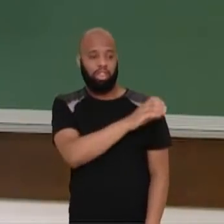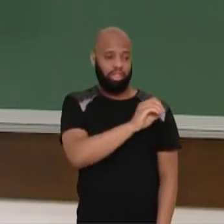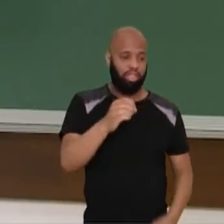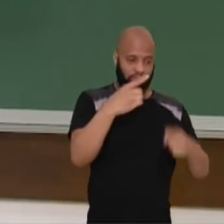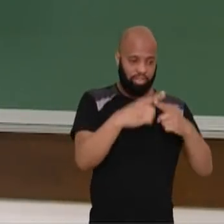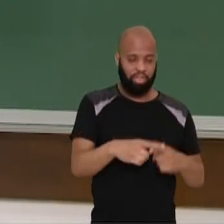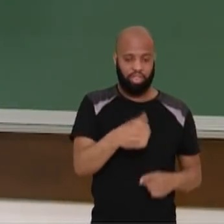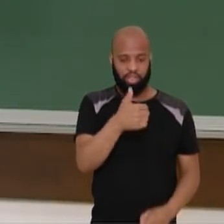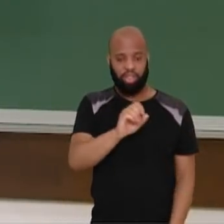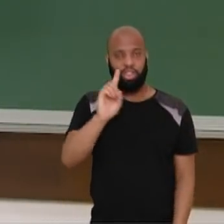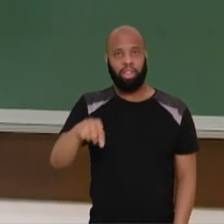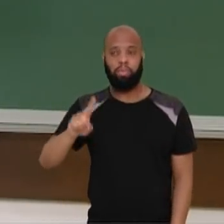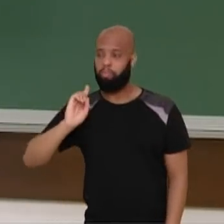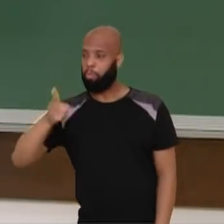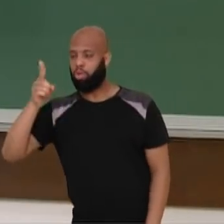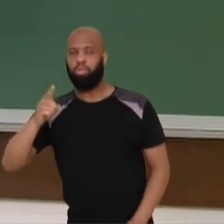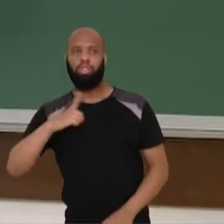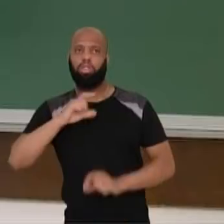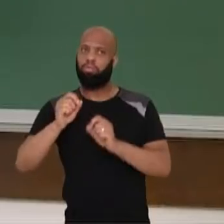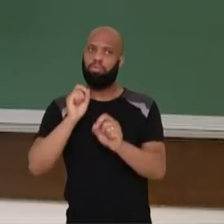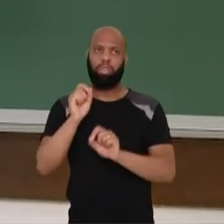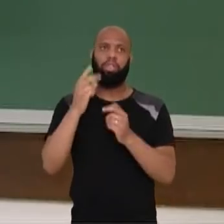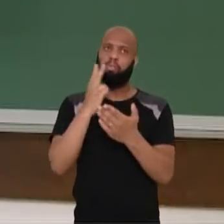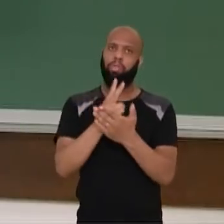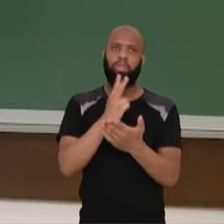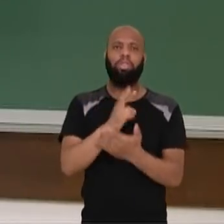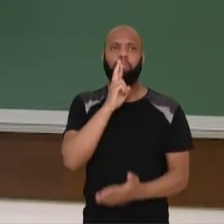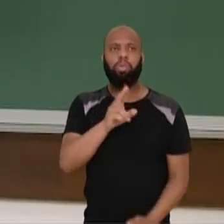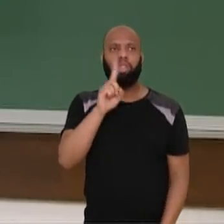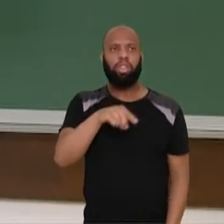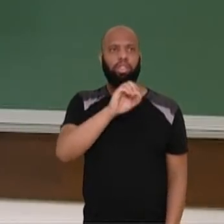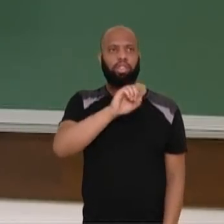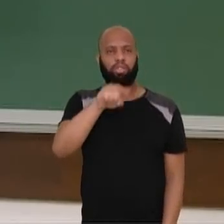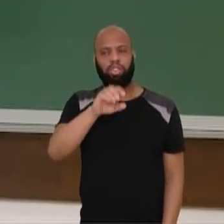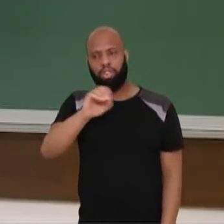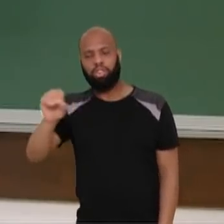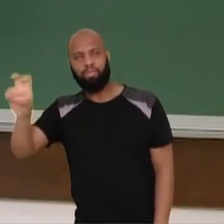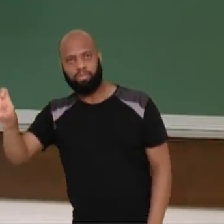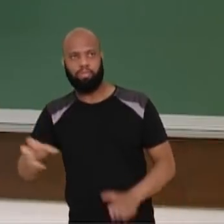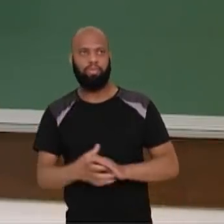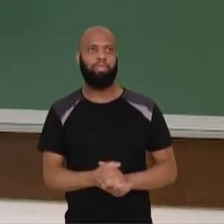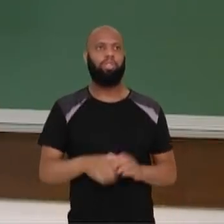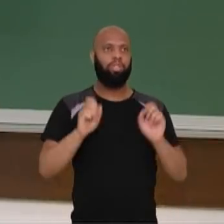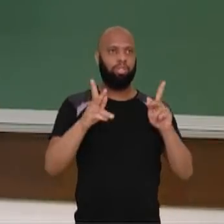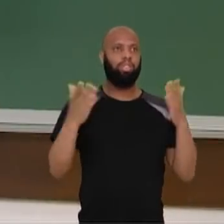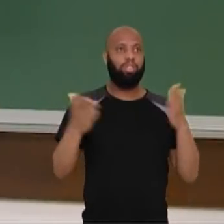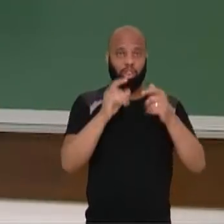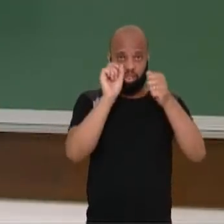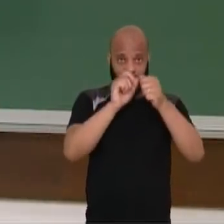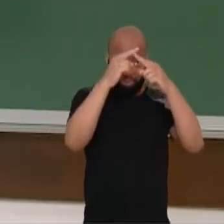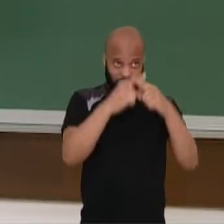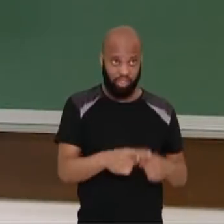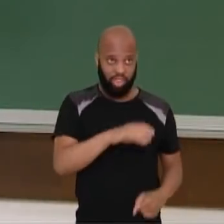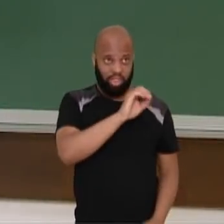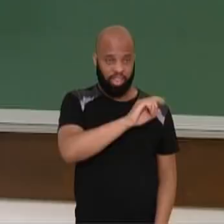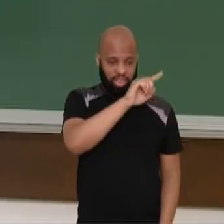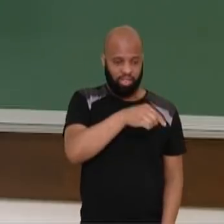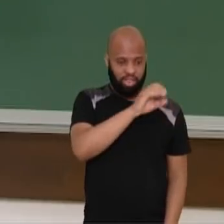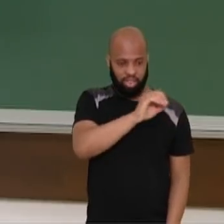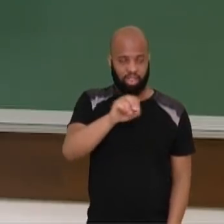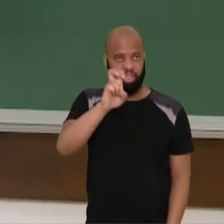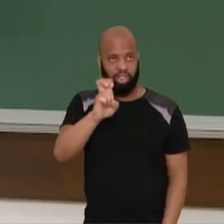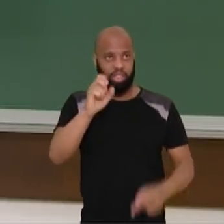10 virou 1.000, que dá o mesmo 0,005, tá bom? Multiplicando essa porcentagem